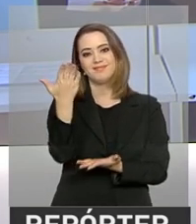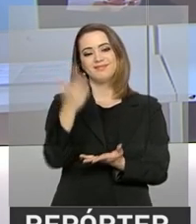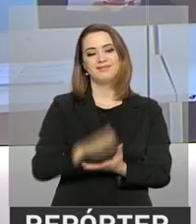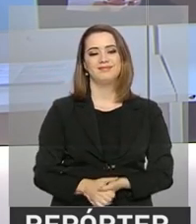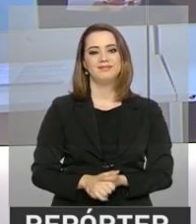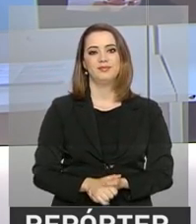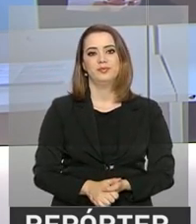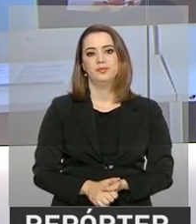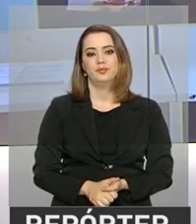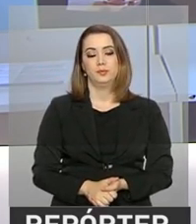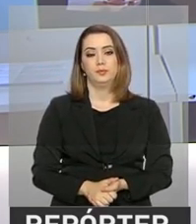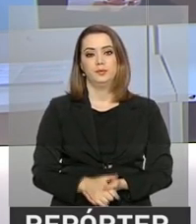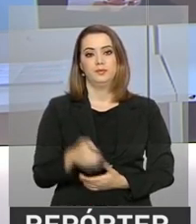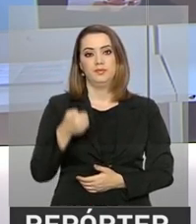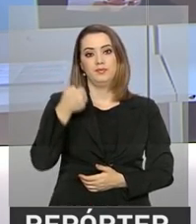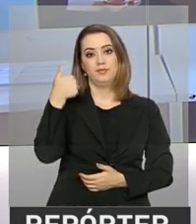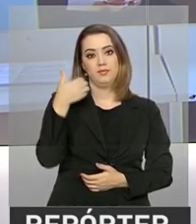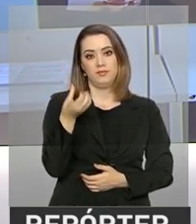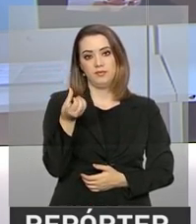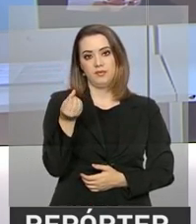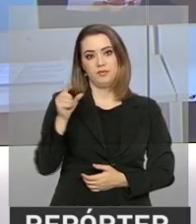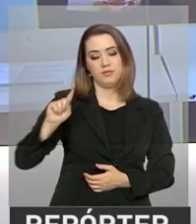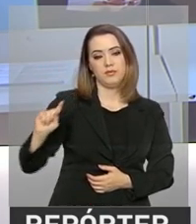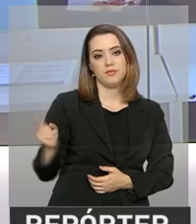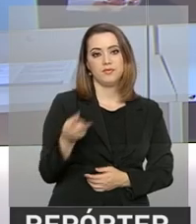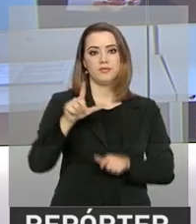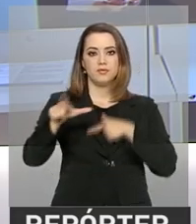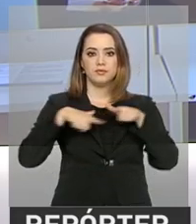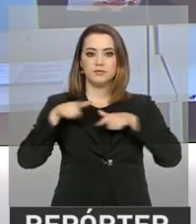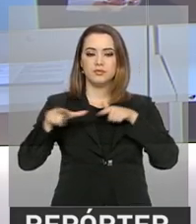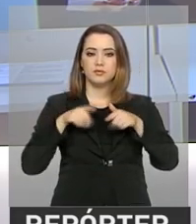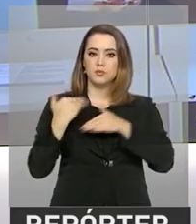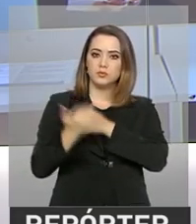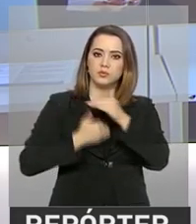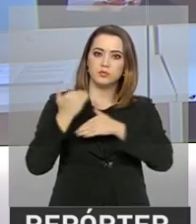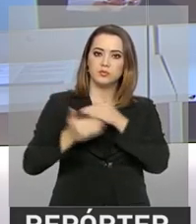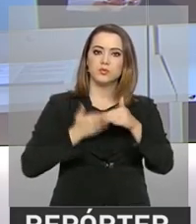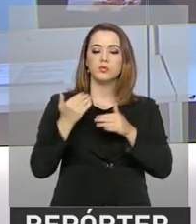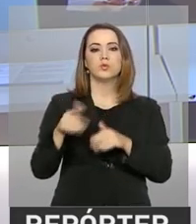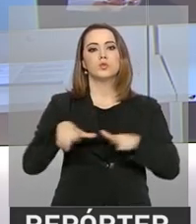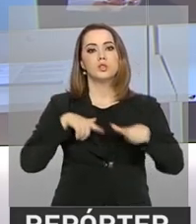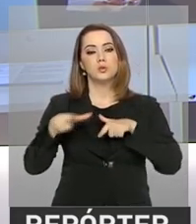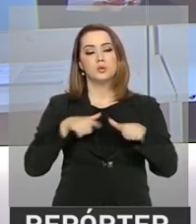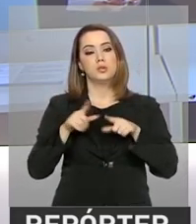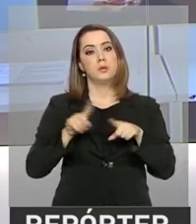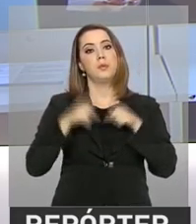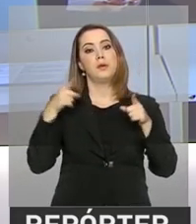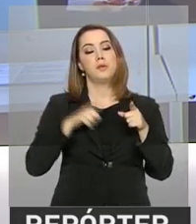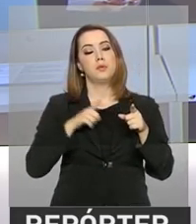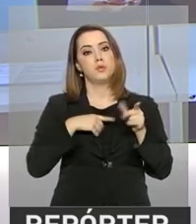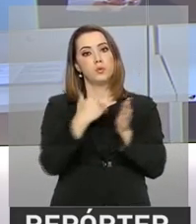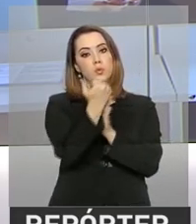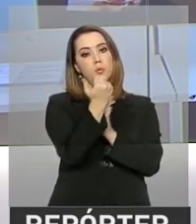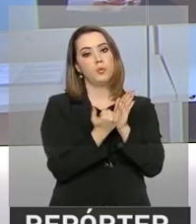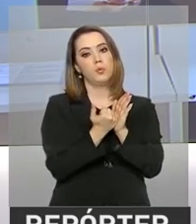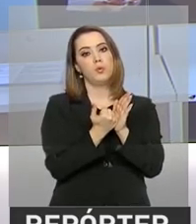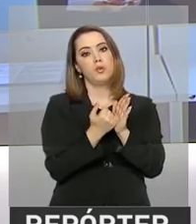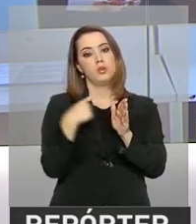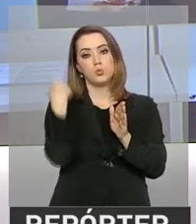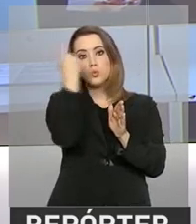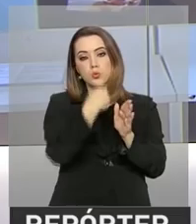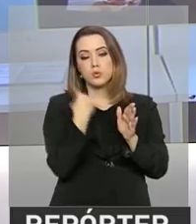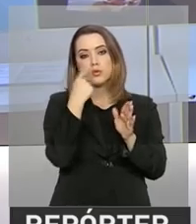agradece quase 60.000 trabalhadores mantiveram o emprego com redução de jornada e salário desde que foi lançado o programa